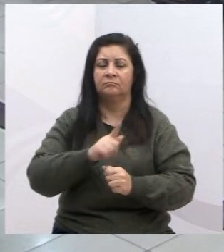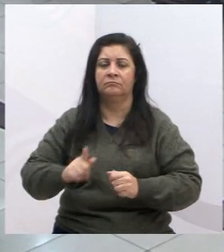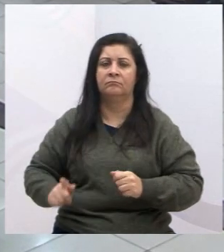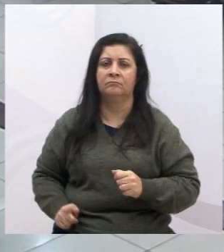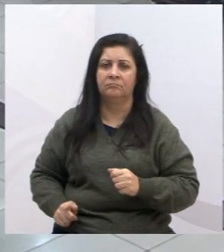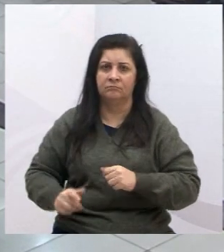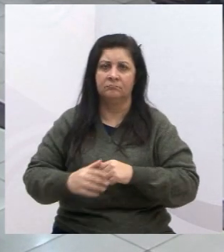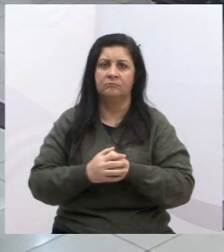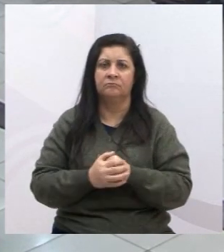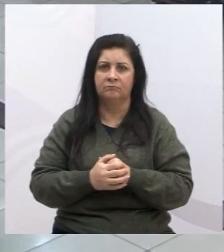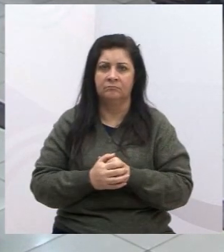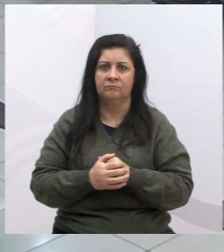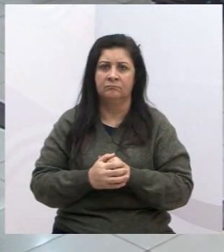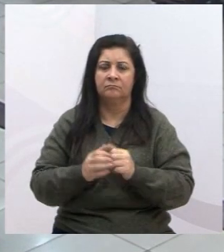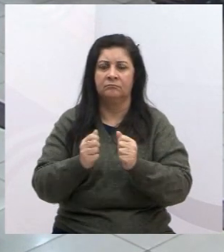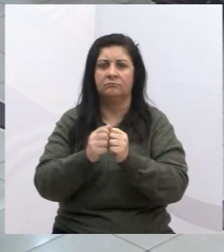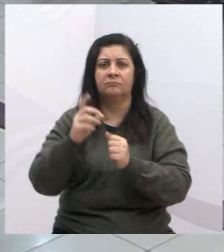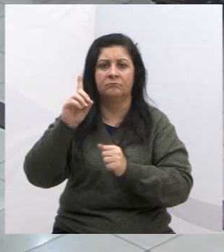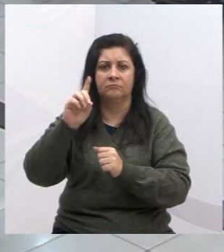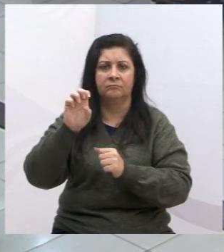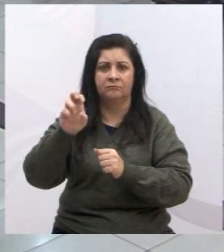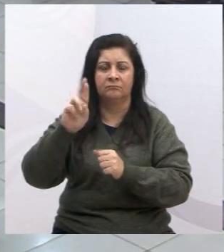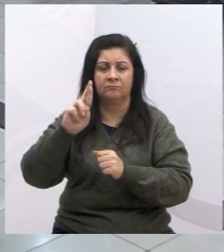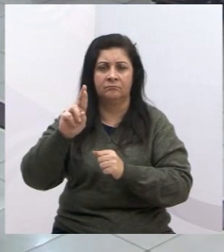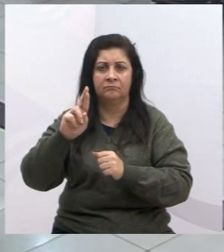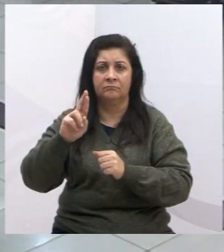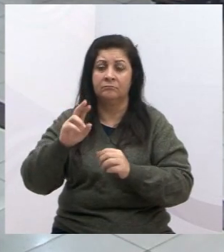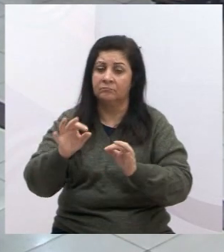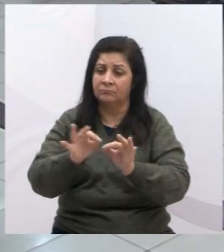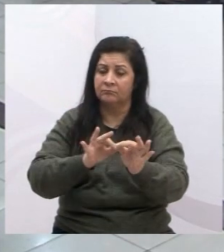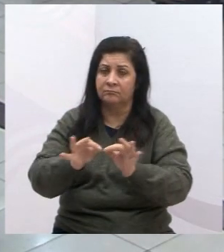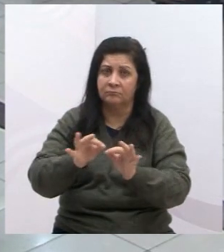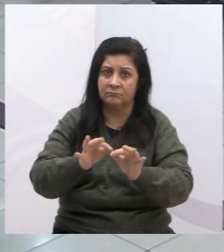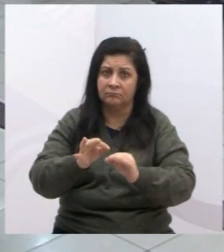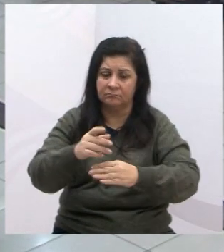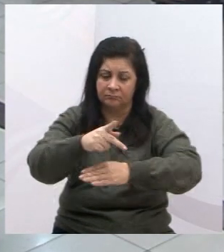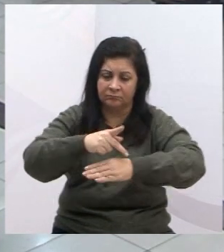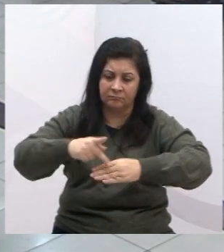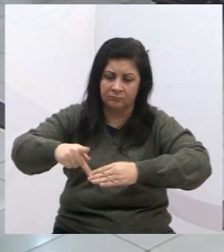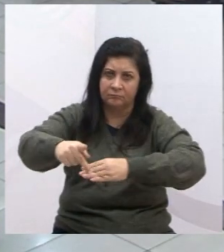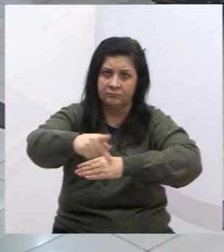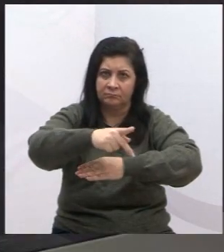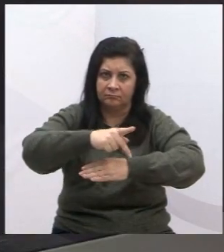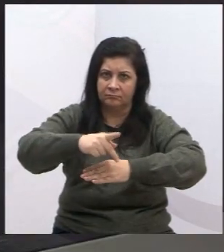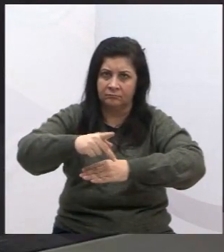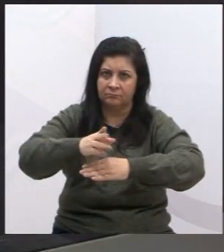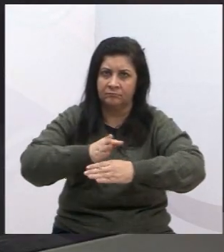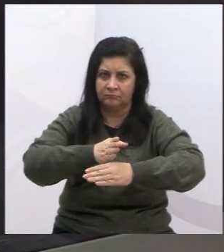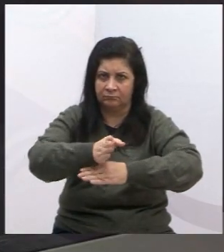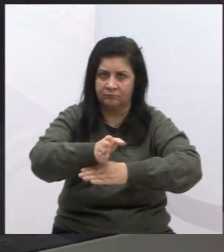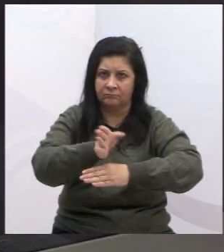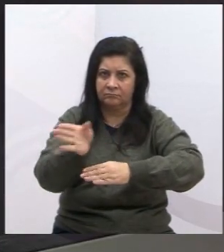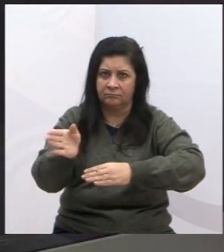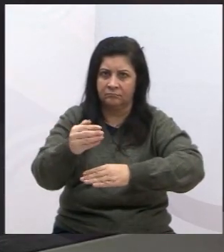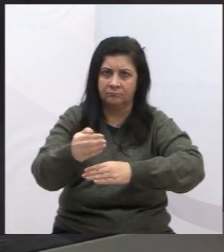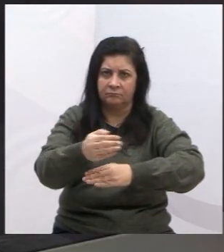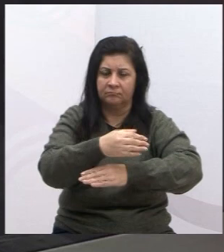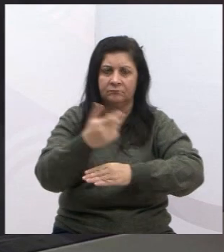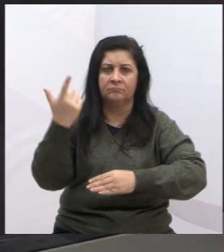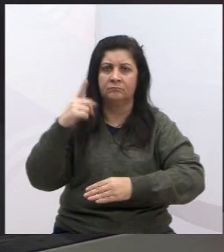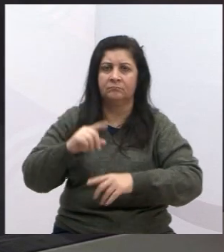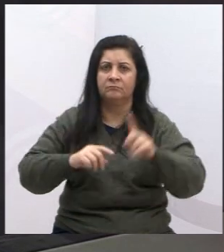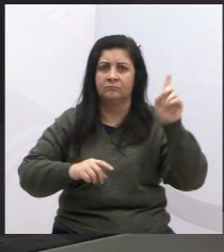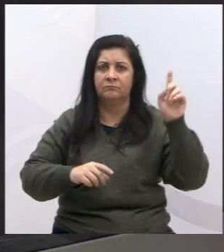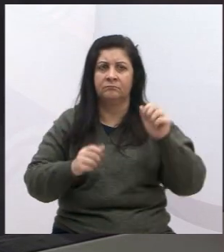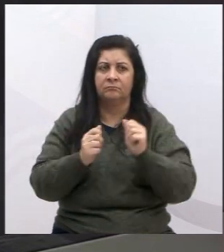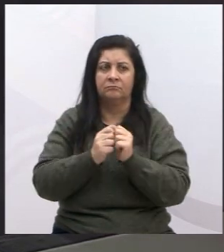para reformulação do trevo do Jardim Califórnia foi conseguido com o nosso gabinete, junto com o